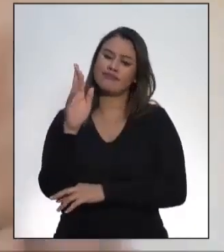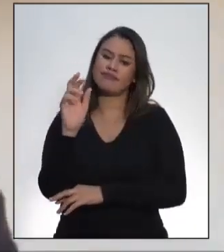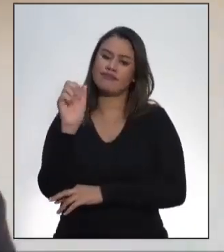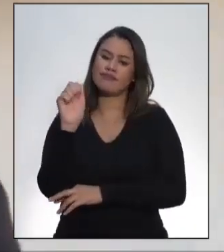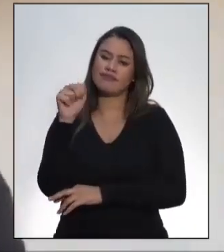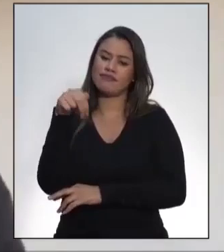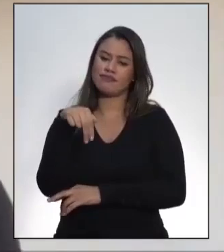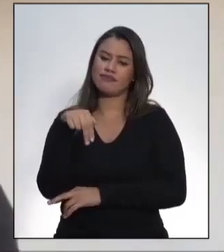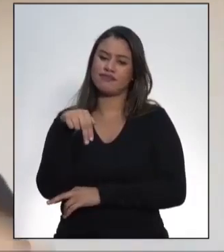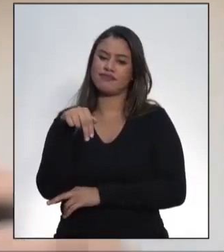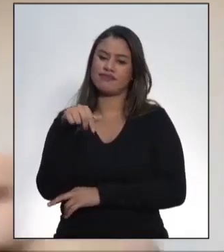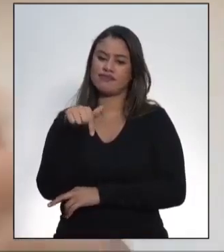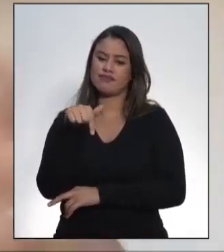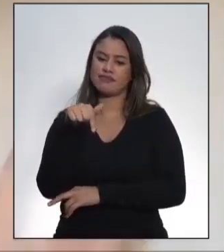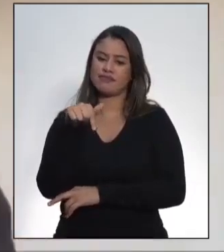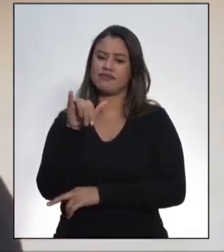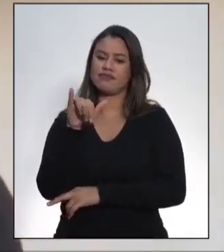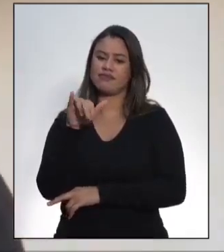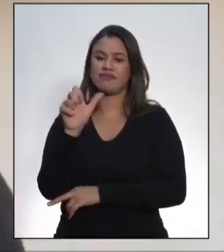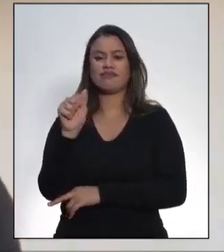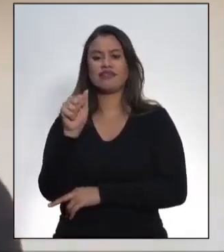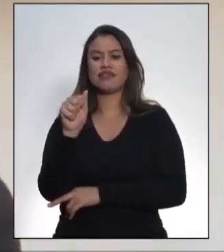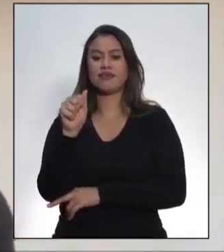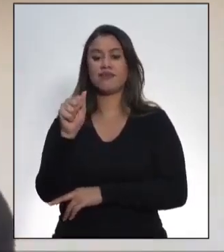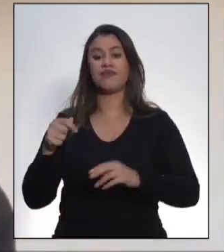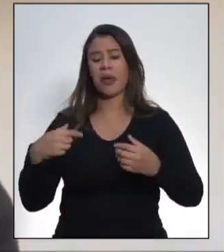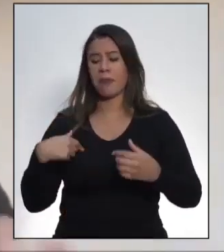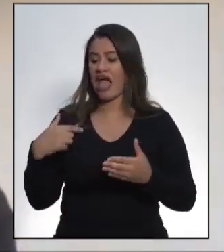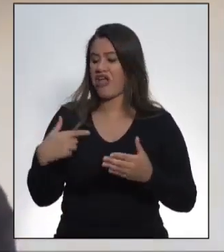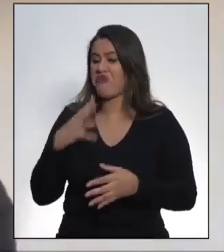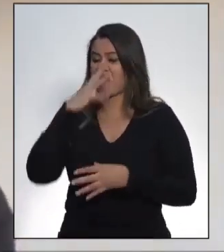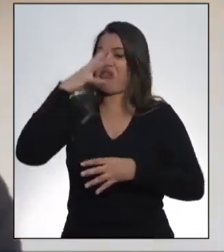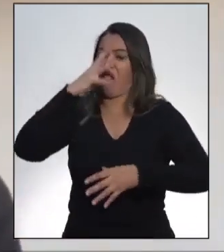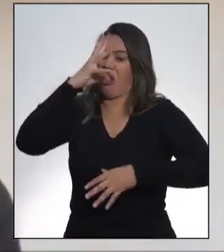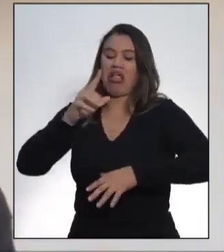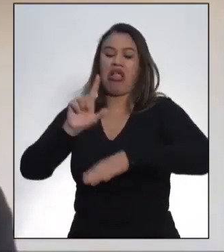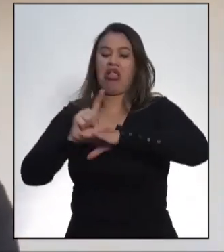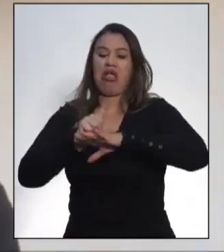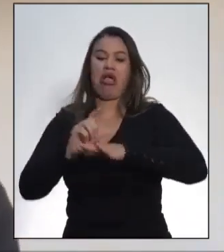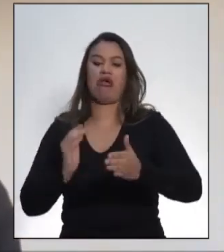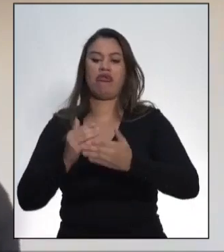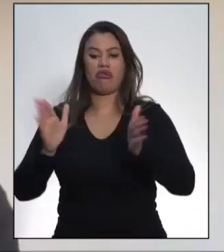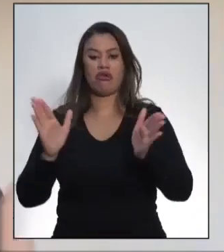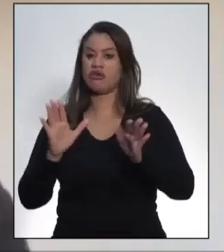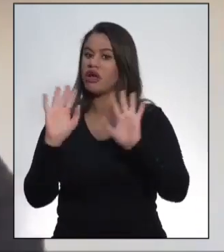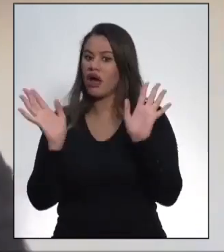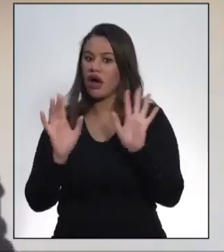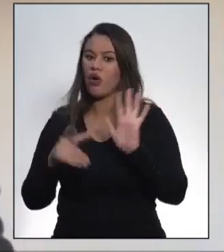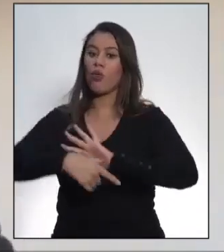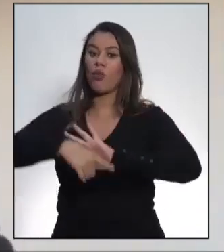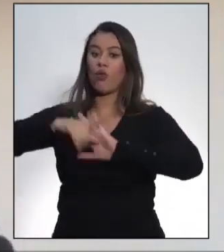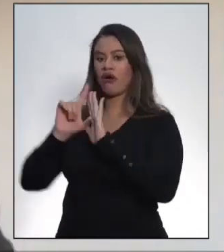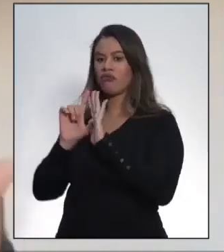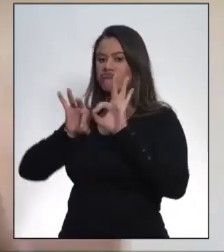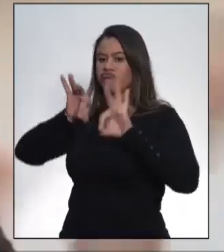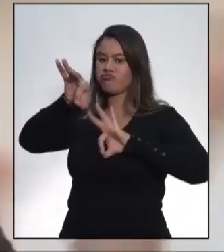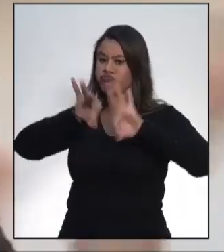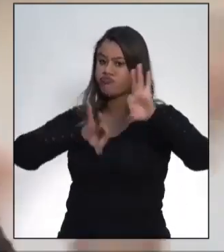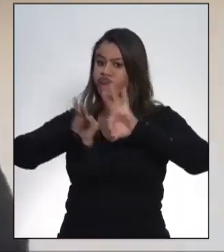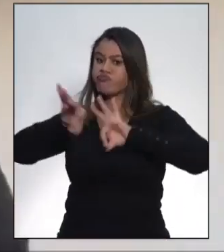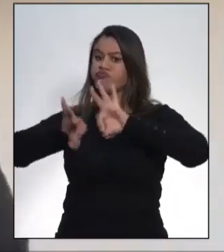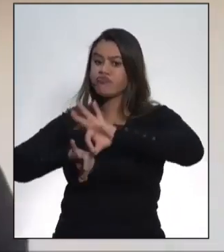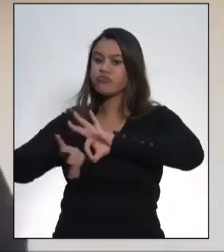loja dessa, você tem que se organizar muito bem. Você, sim, sem dúvida nenhuma, pode e deve se considerar um empreendedor ao